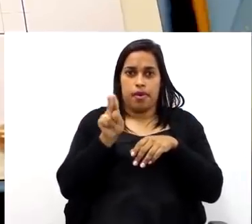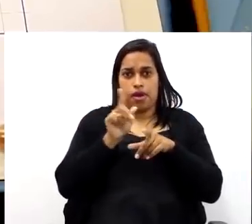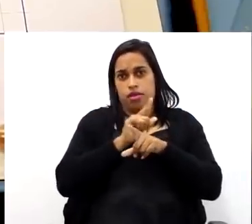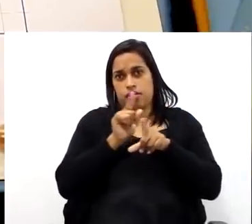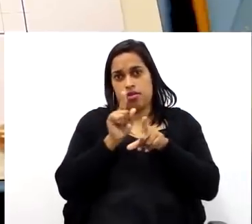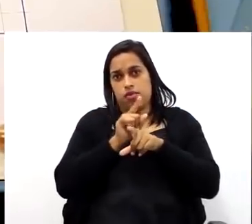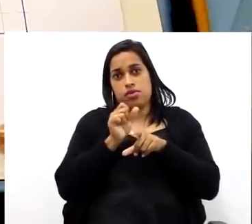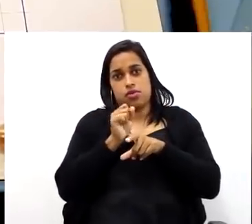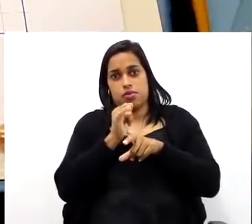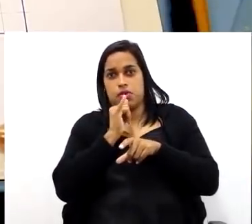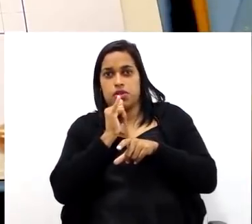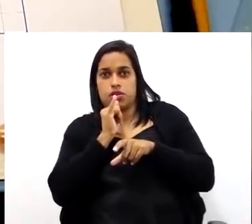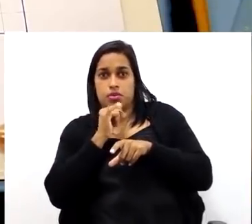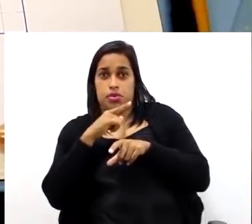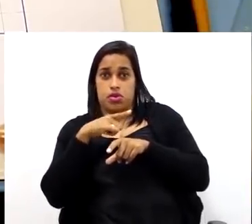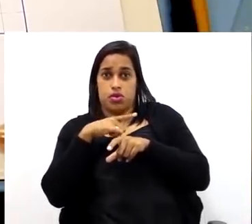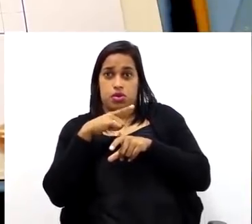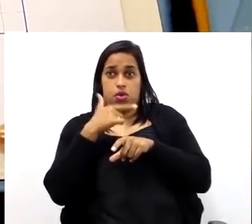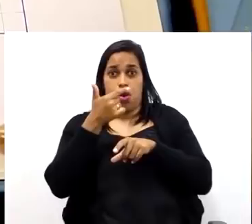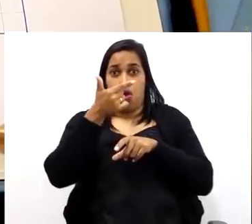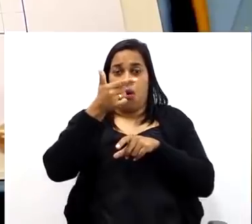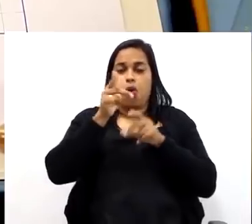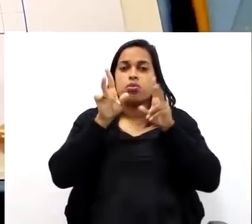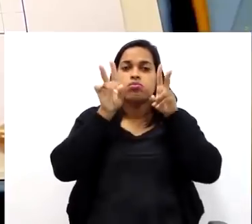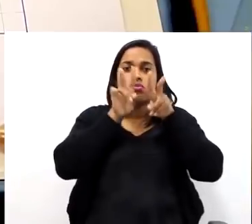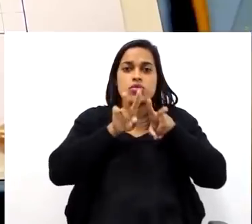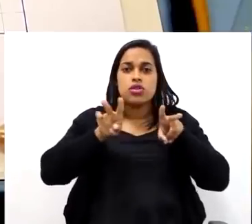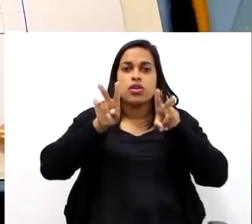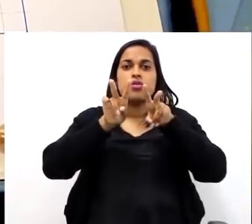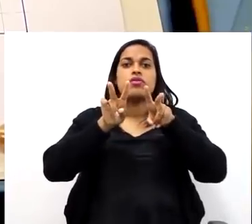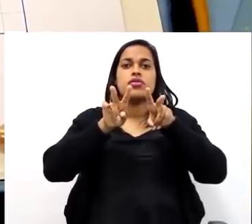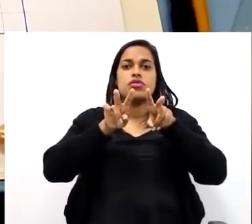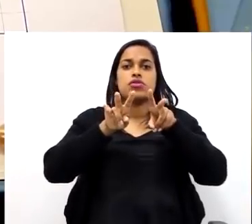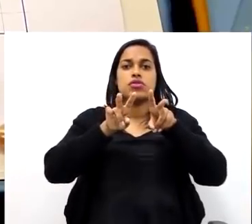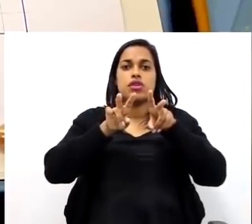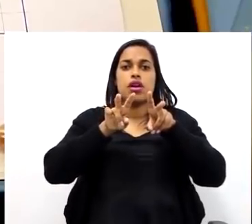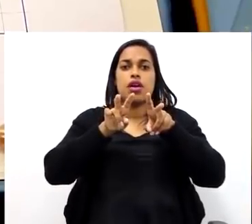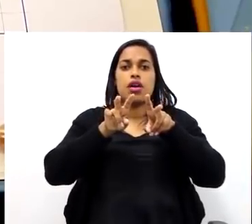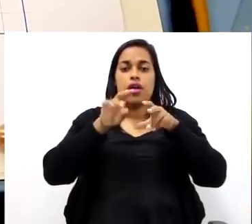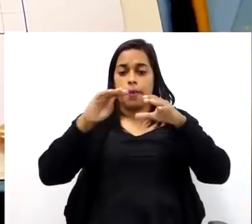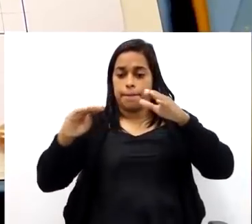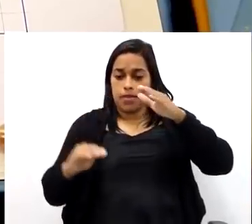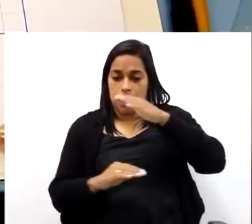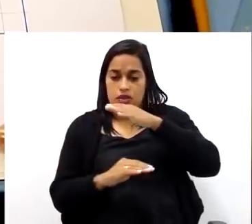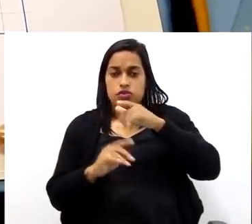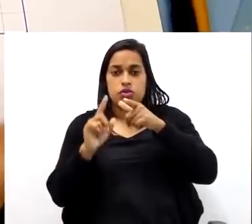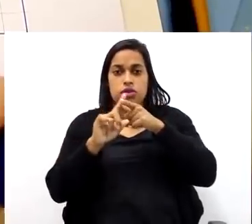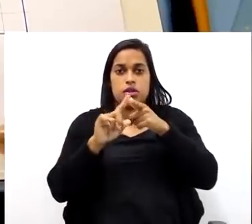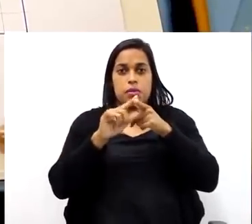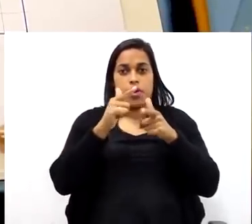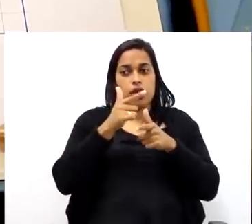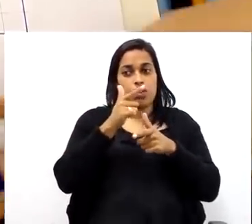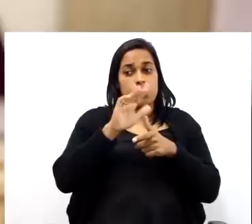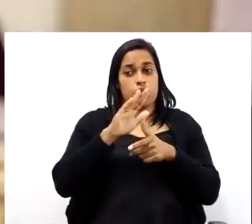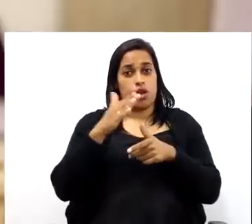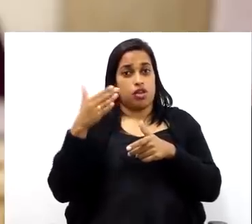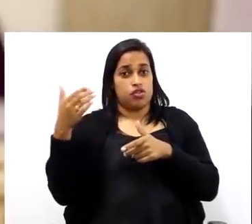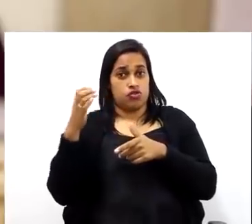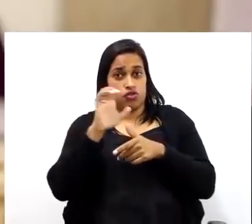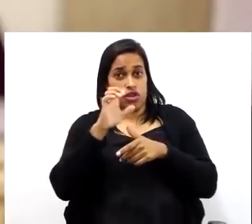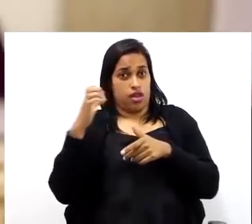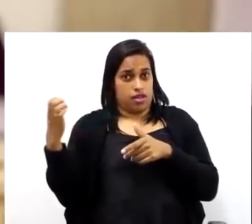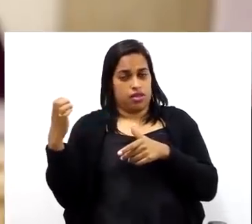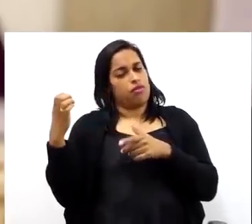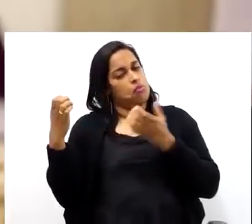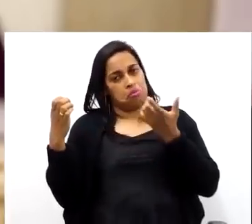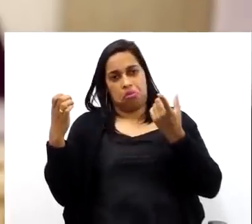vista daqui, se eu tenho uma outra vista embaixo dela e uma no lado dela, significa que ela é a frontal. Então é uma coisa por